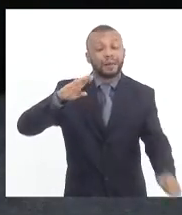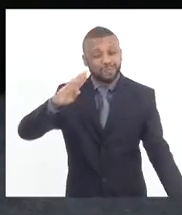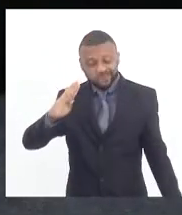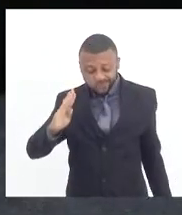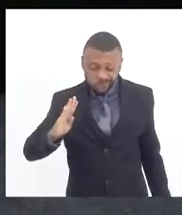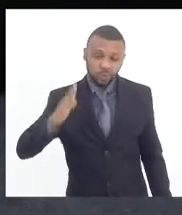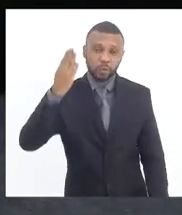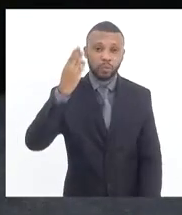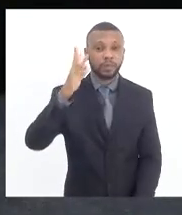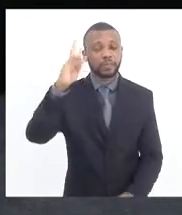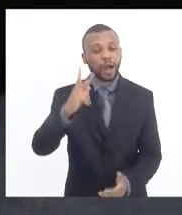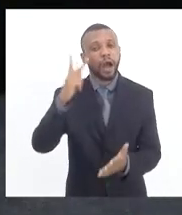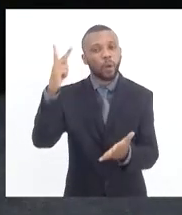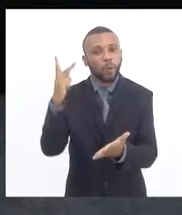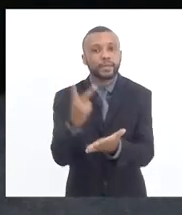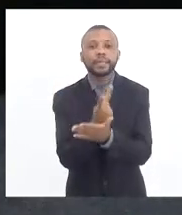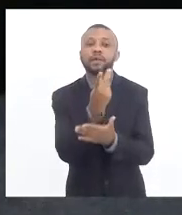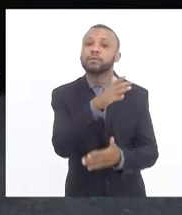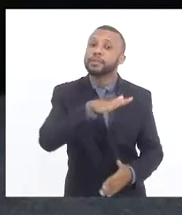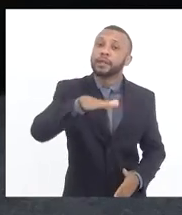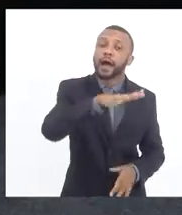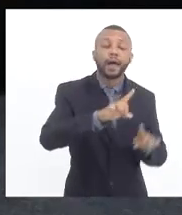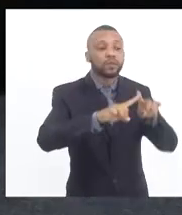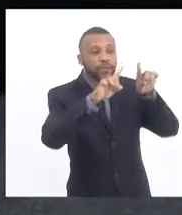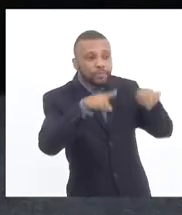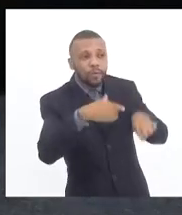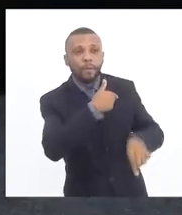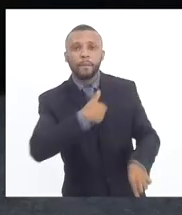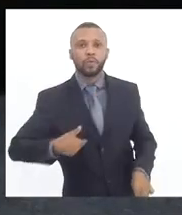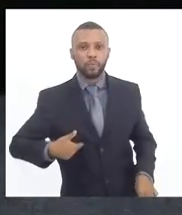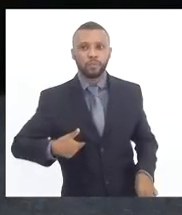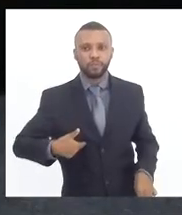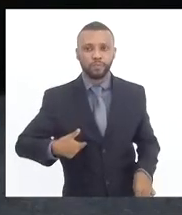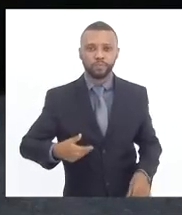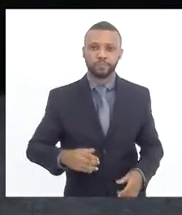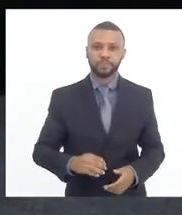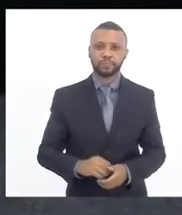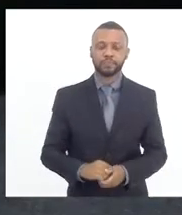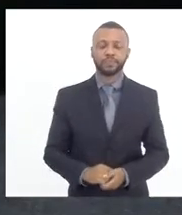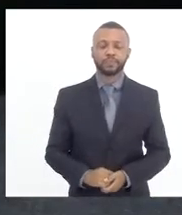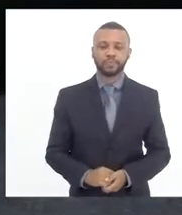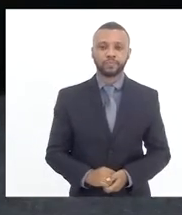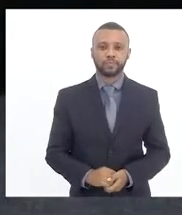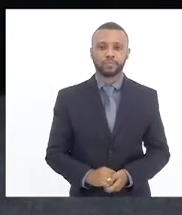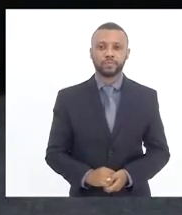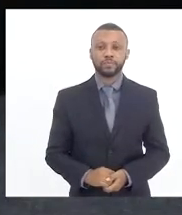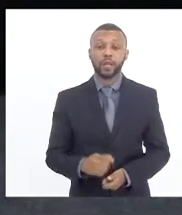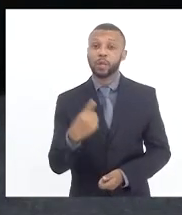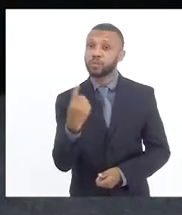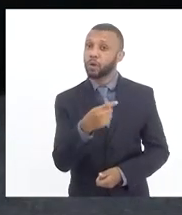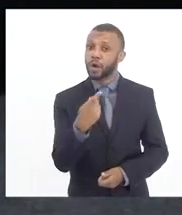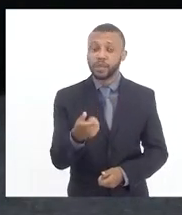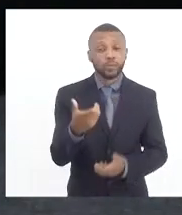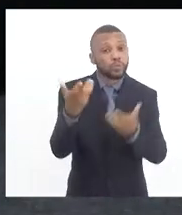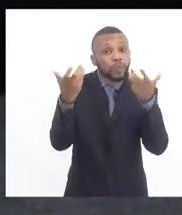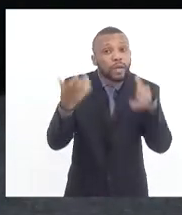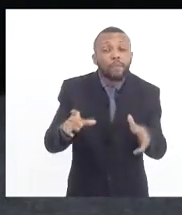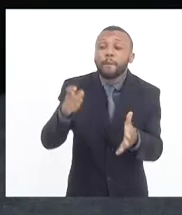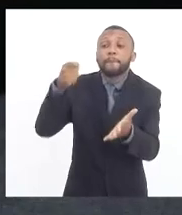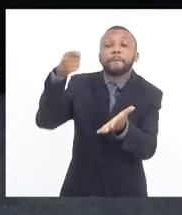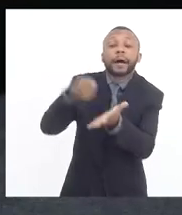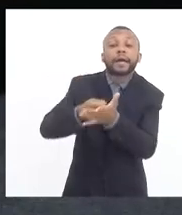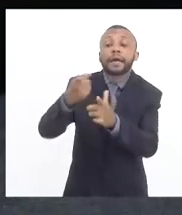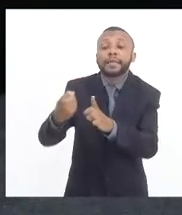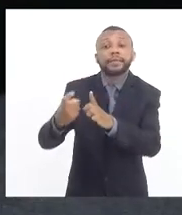traição já cometida já cometida pelo atual governo tá nós não vamos pagar essa conta